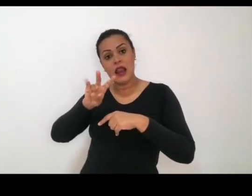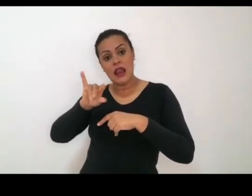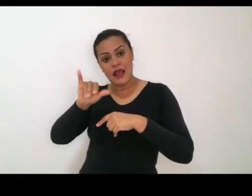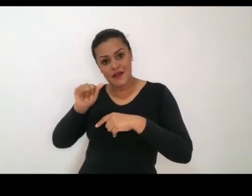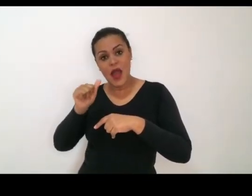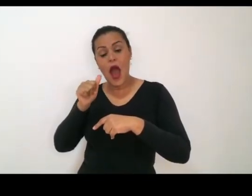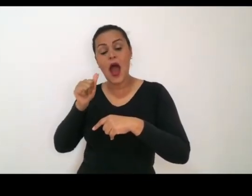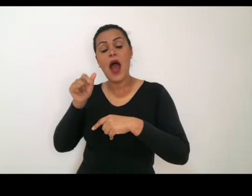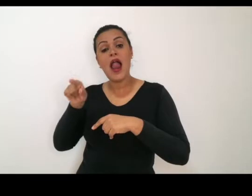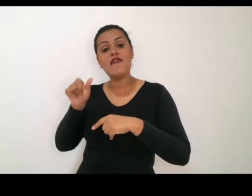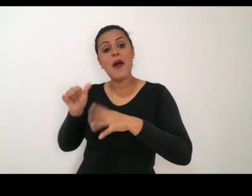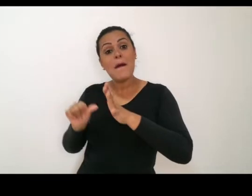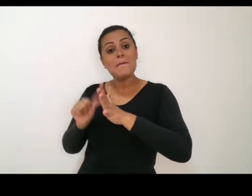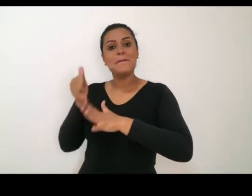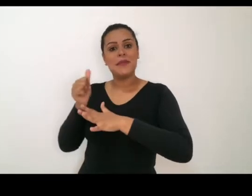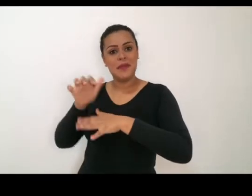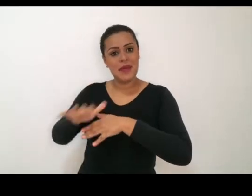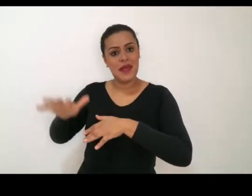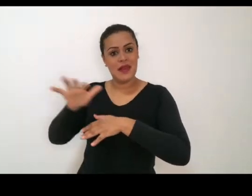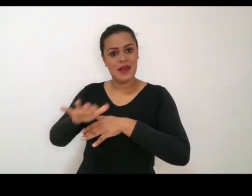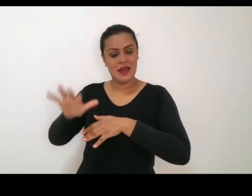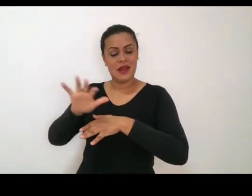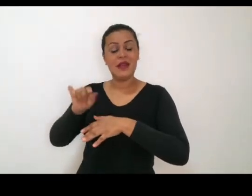período, né,